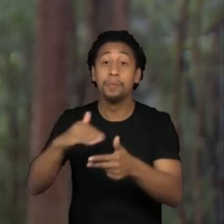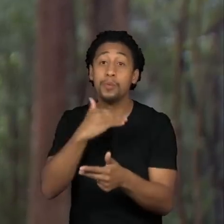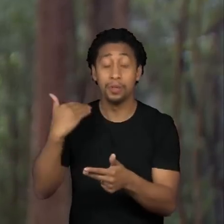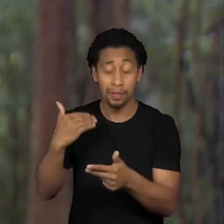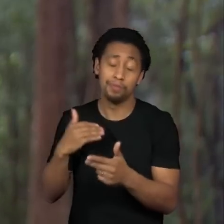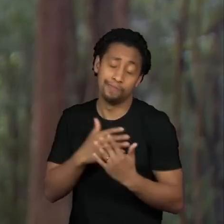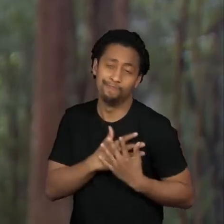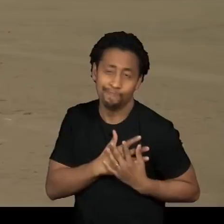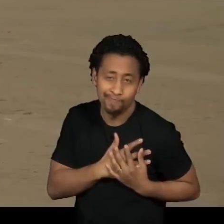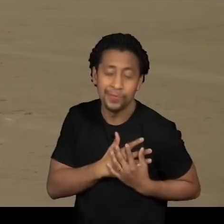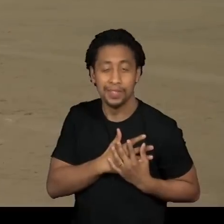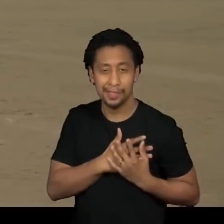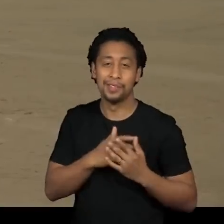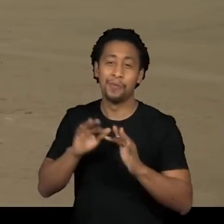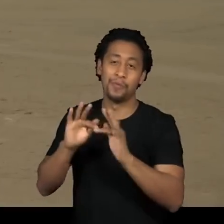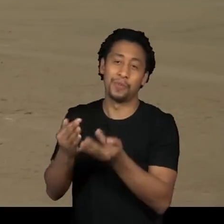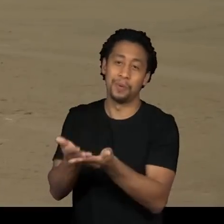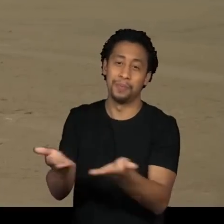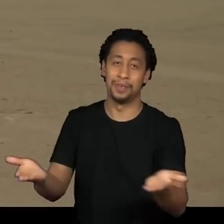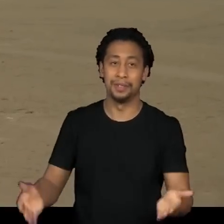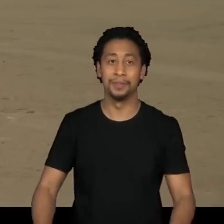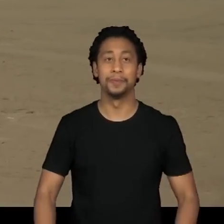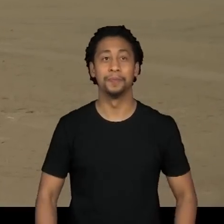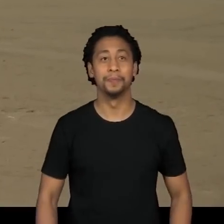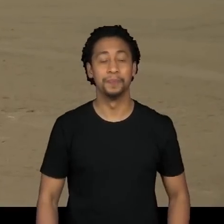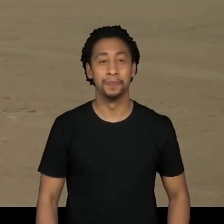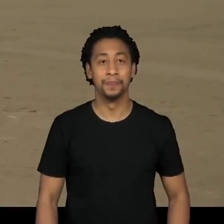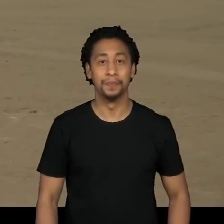das famílias.